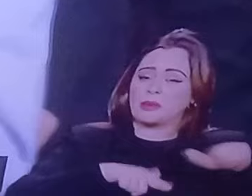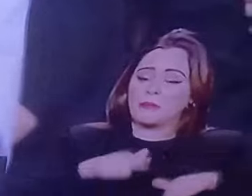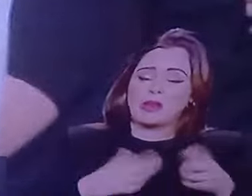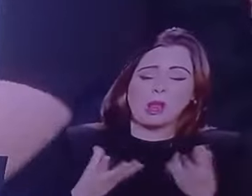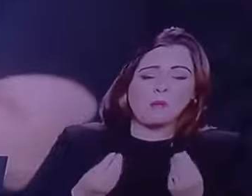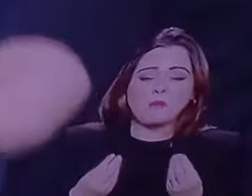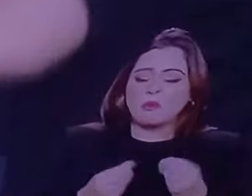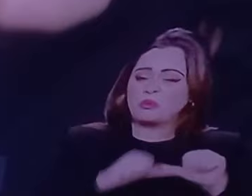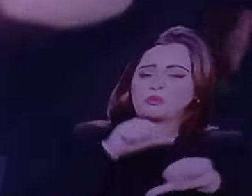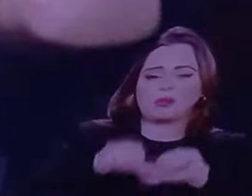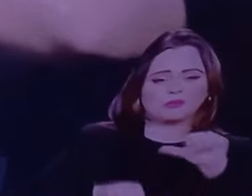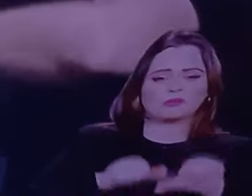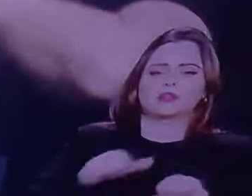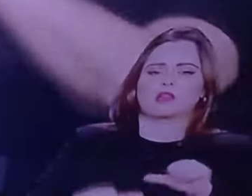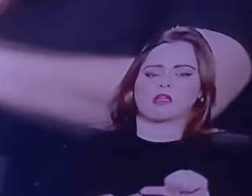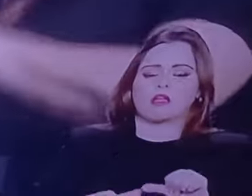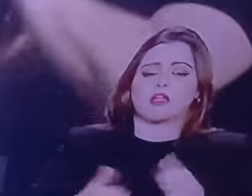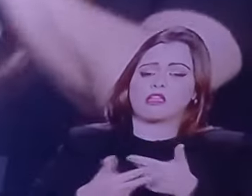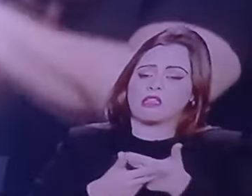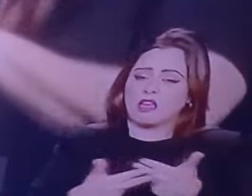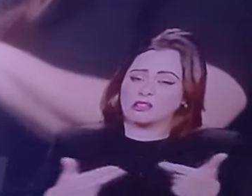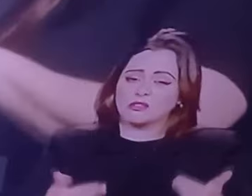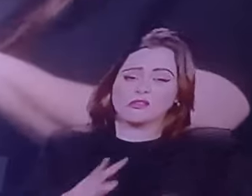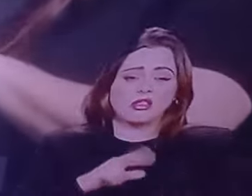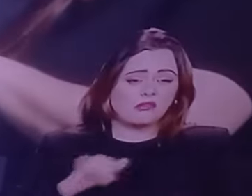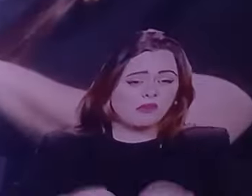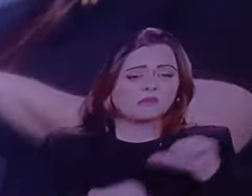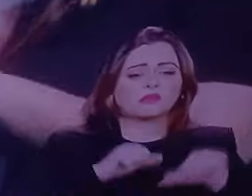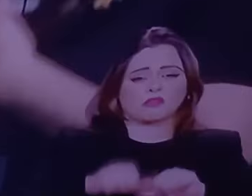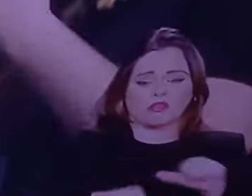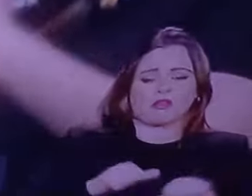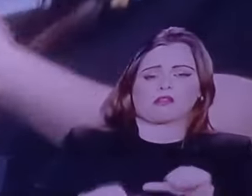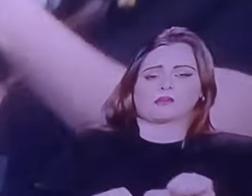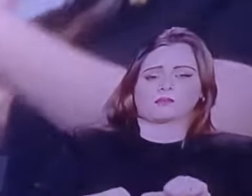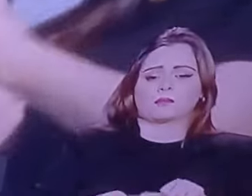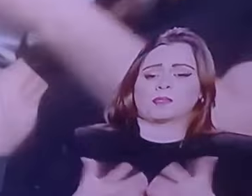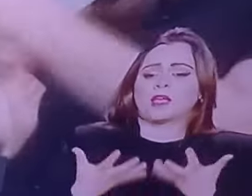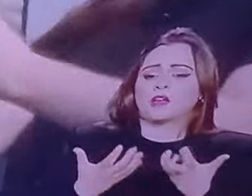mudar. E as coisas vão mudando. Nós agora